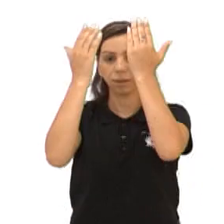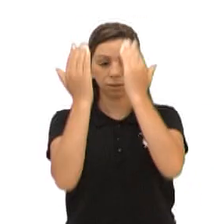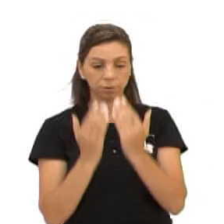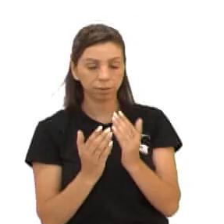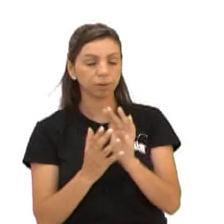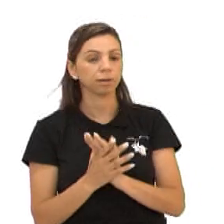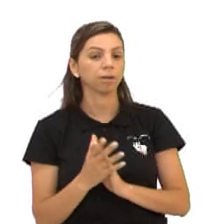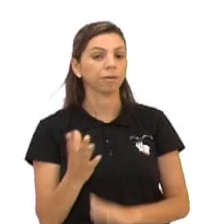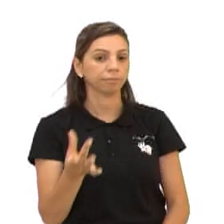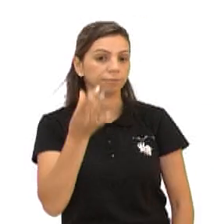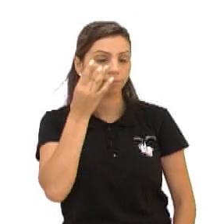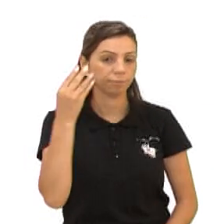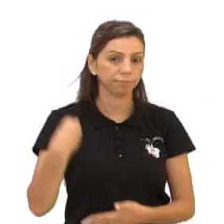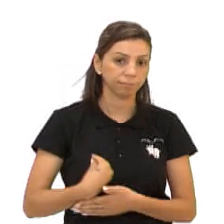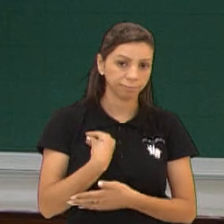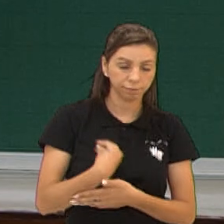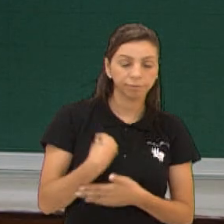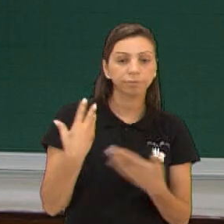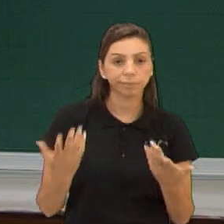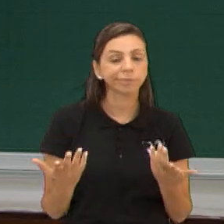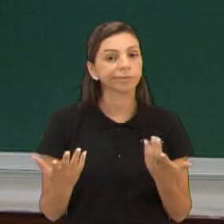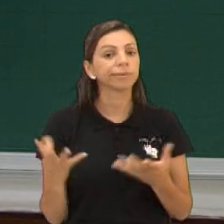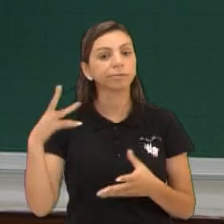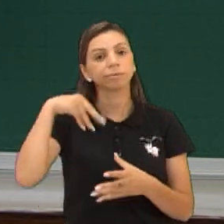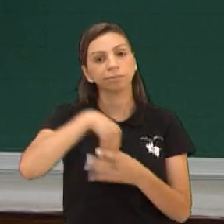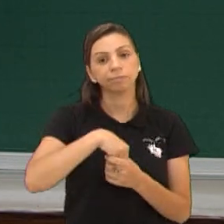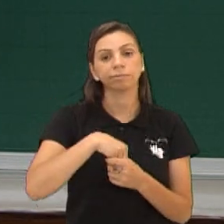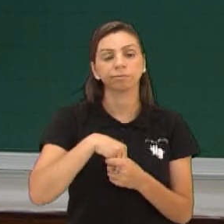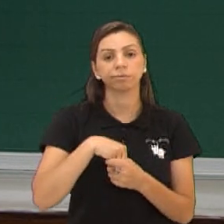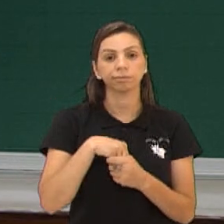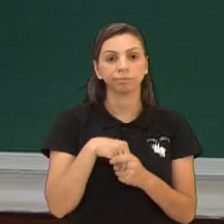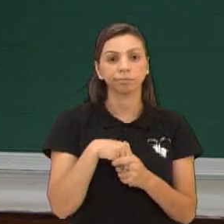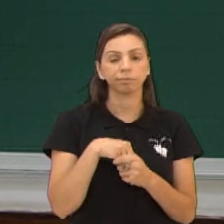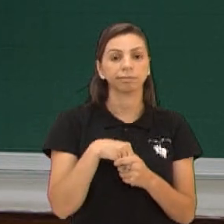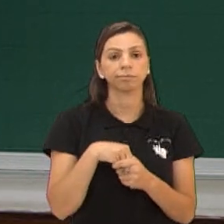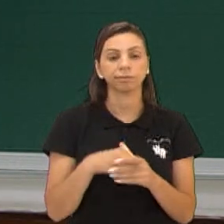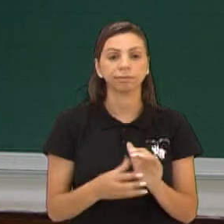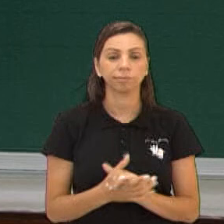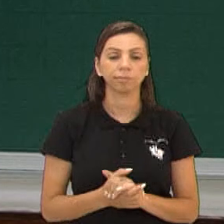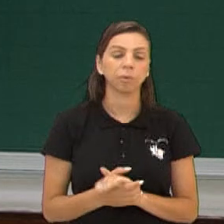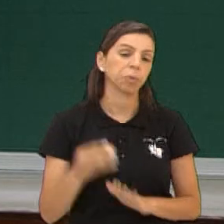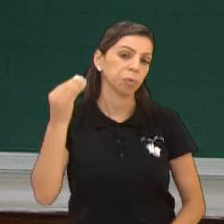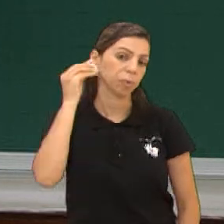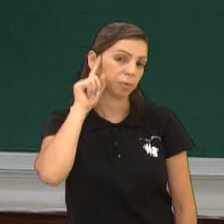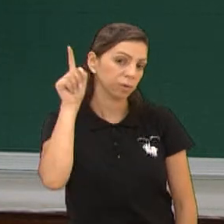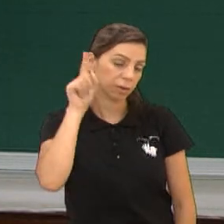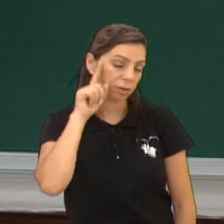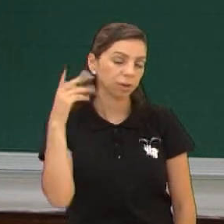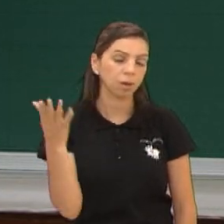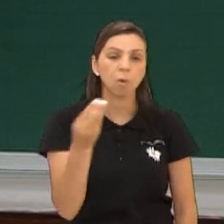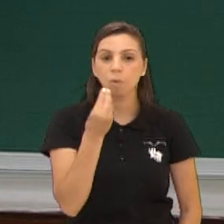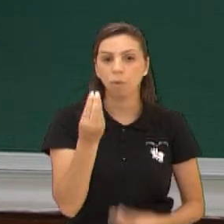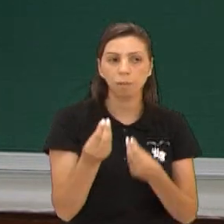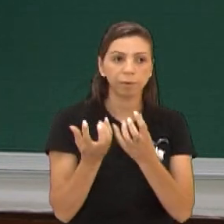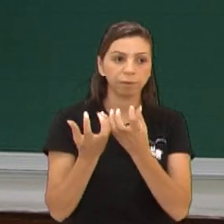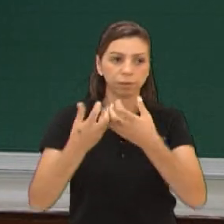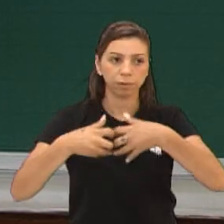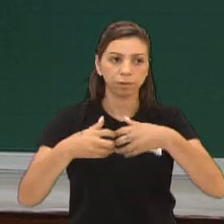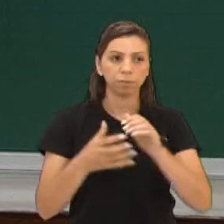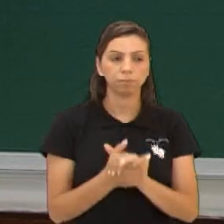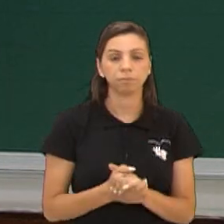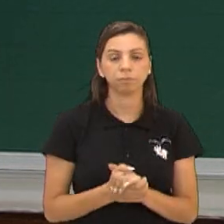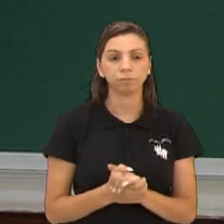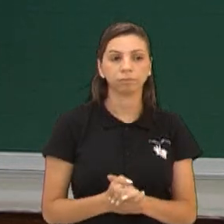está presente né que é você queira quer não queira isso tá presente na no seu dia a dia então vamos ver como elas funcionam